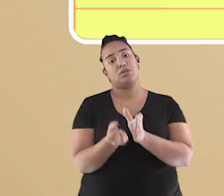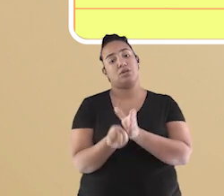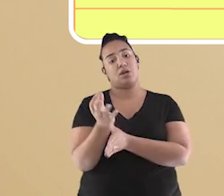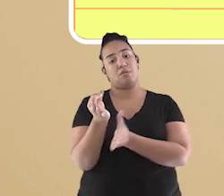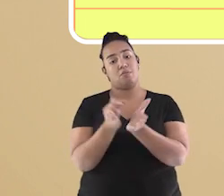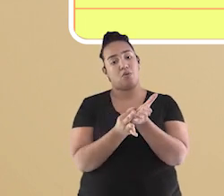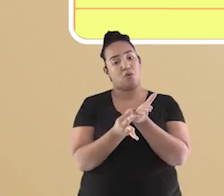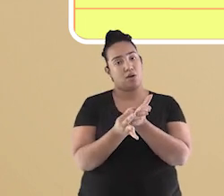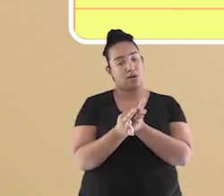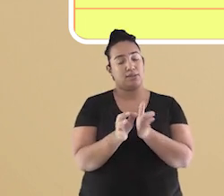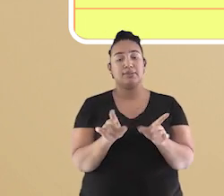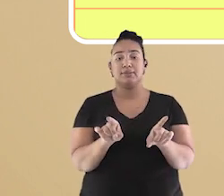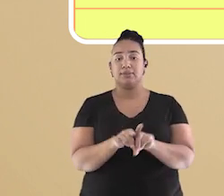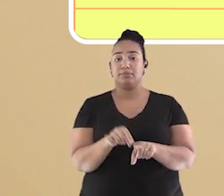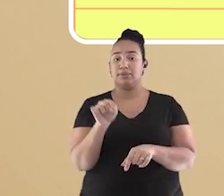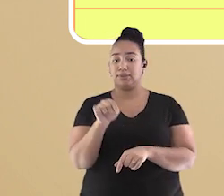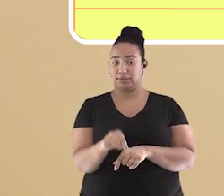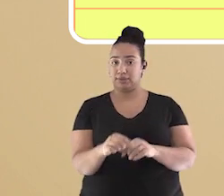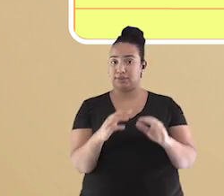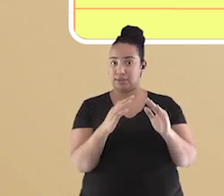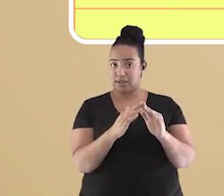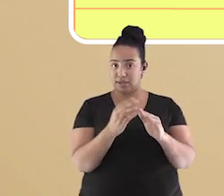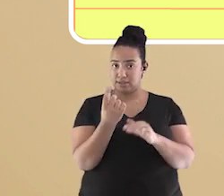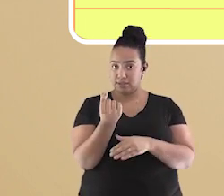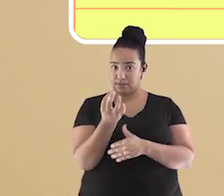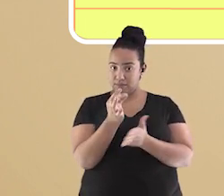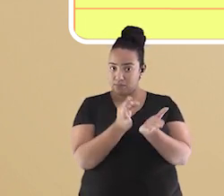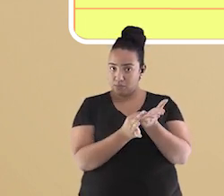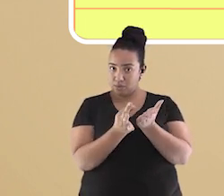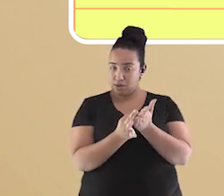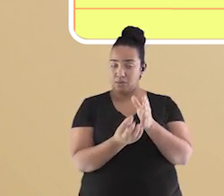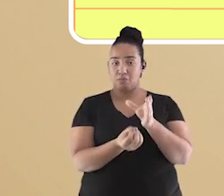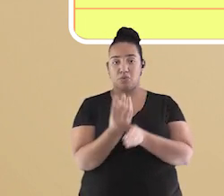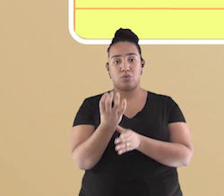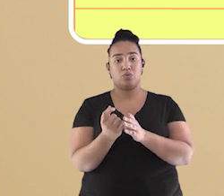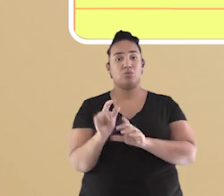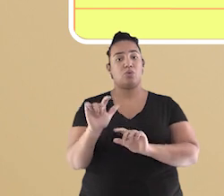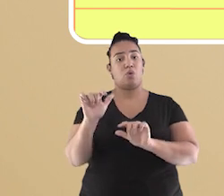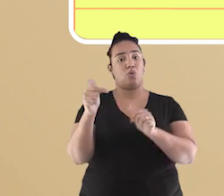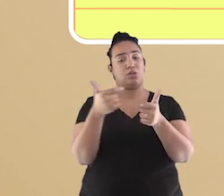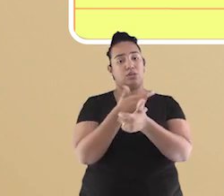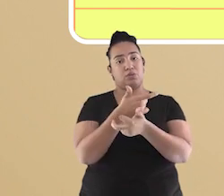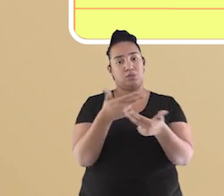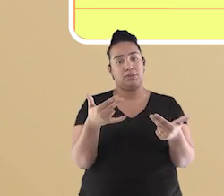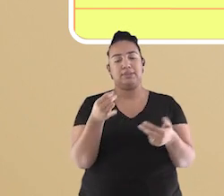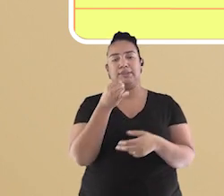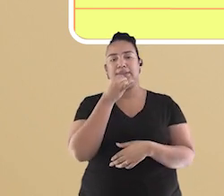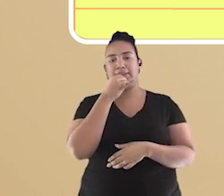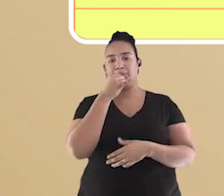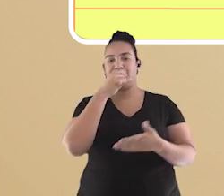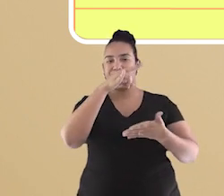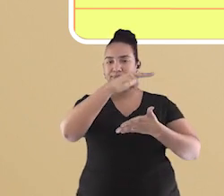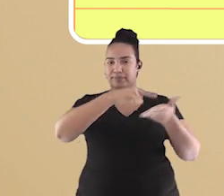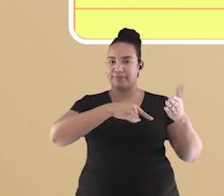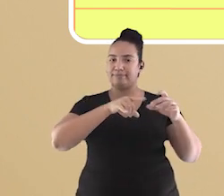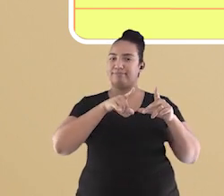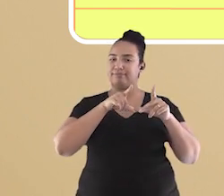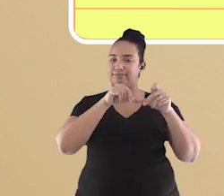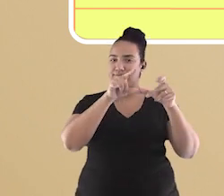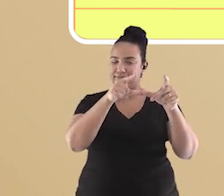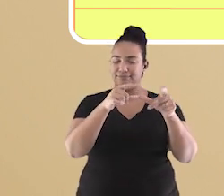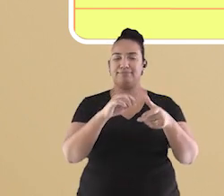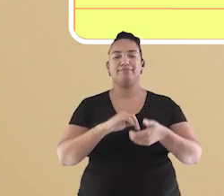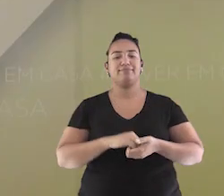colônia. Além do dinheiro, a Casa da Moeda também produz outros produtos de segurança, como passaporte, chips e